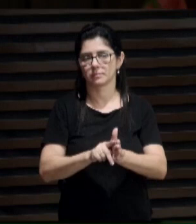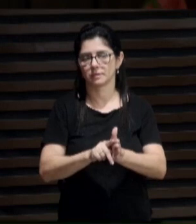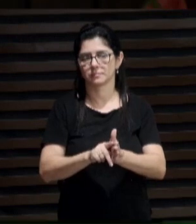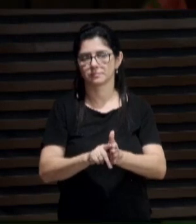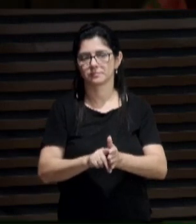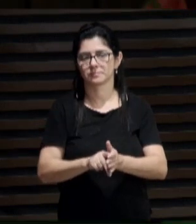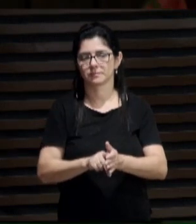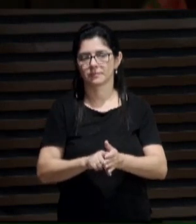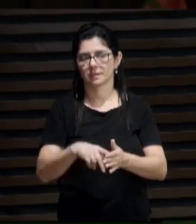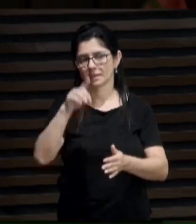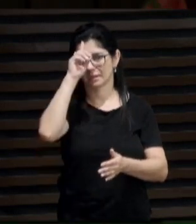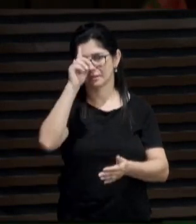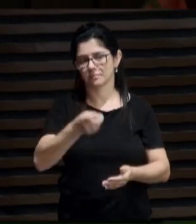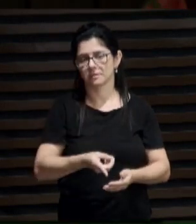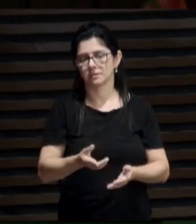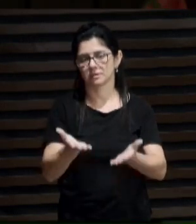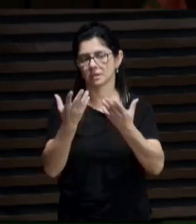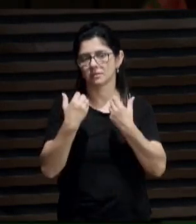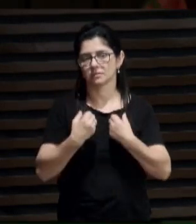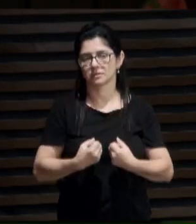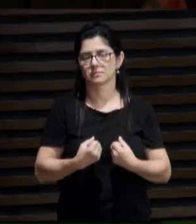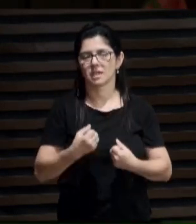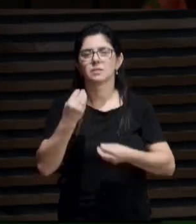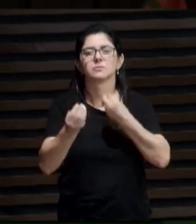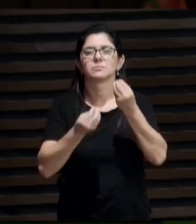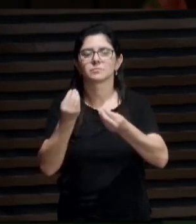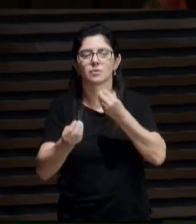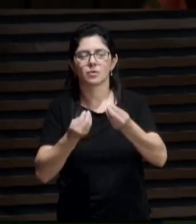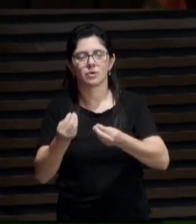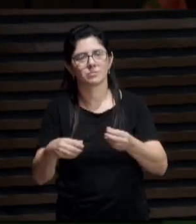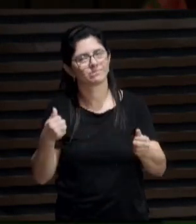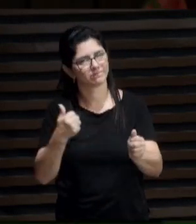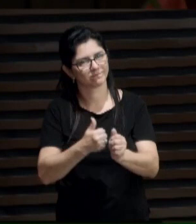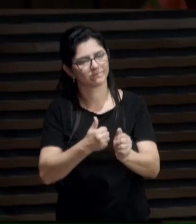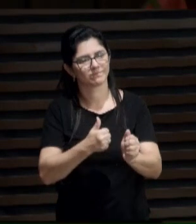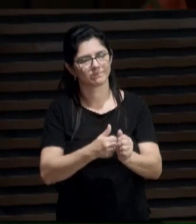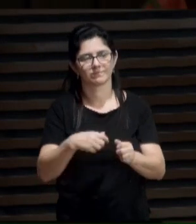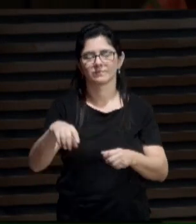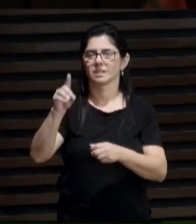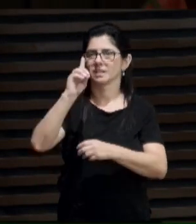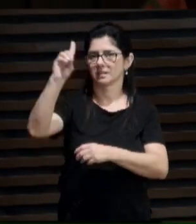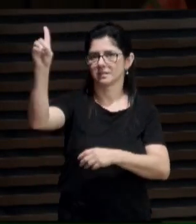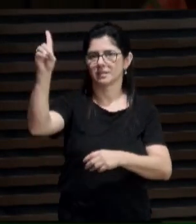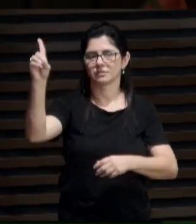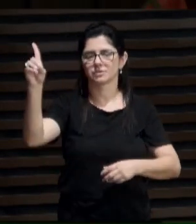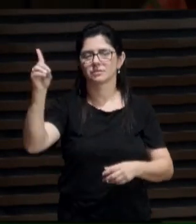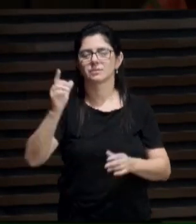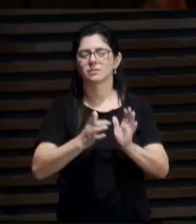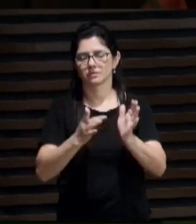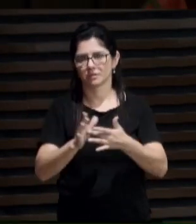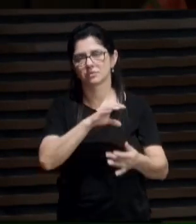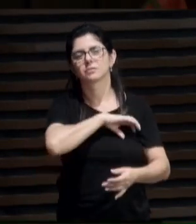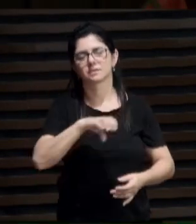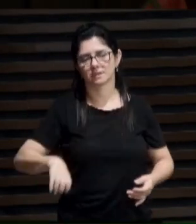a ousadia de nos achegarmos a Ele, quando Jesus Cristo derramou o seu